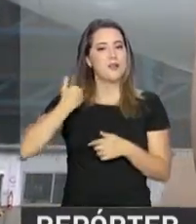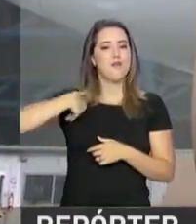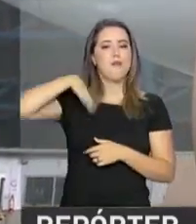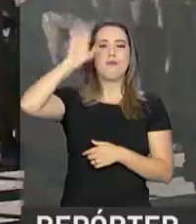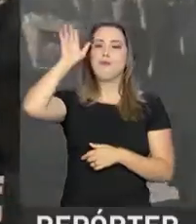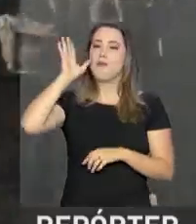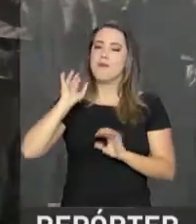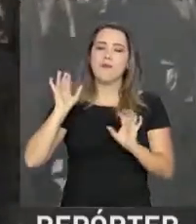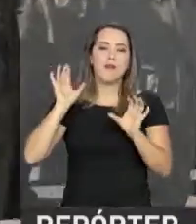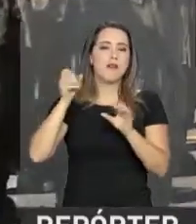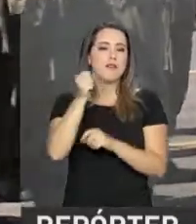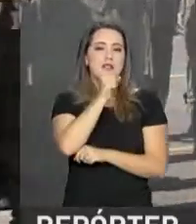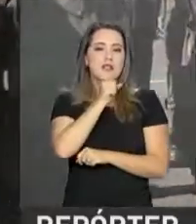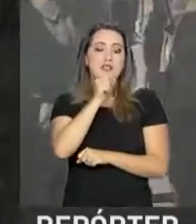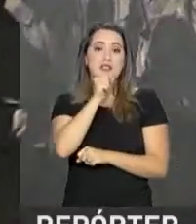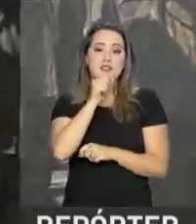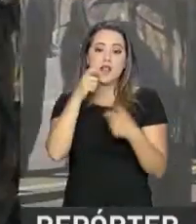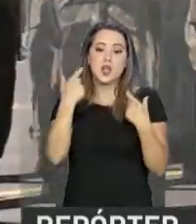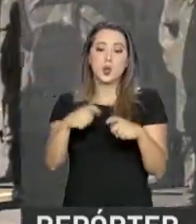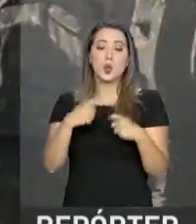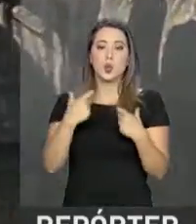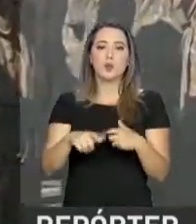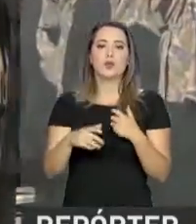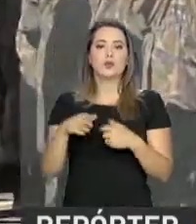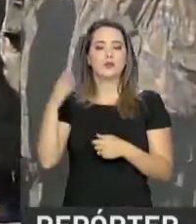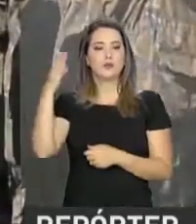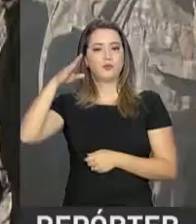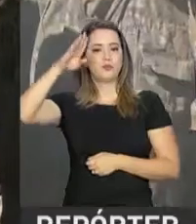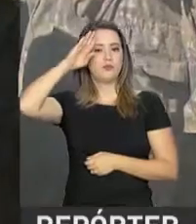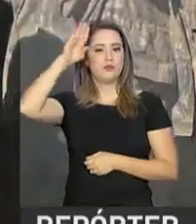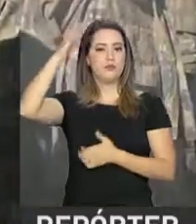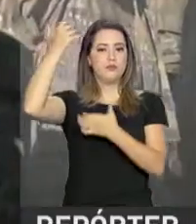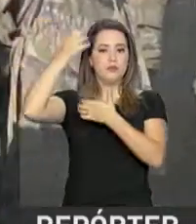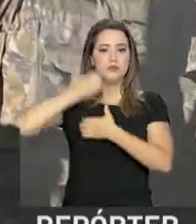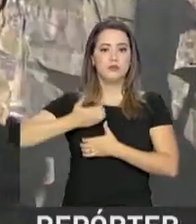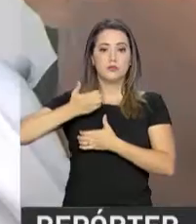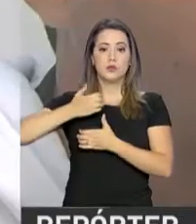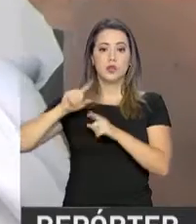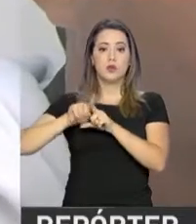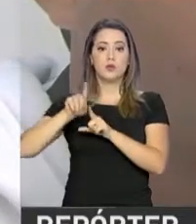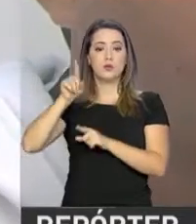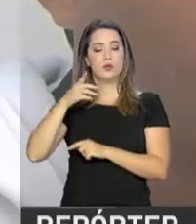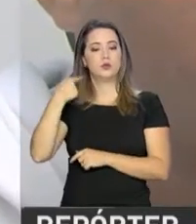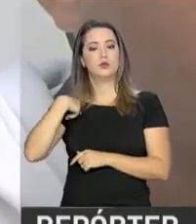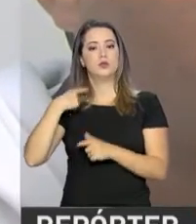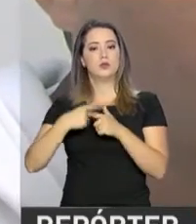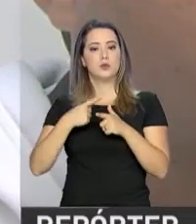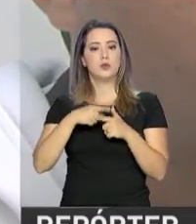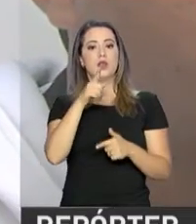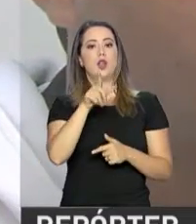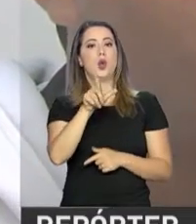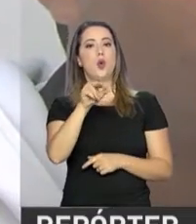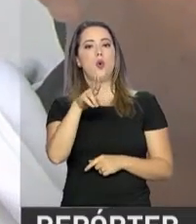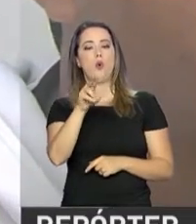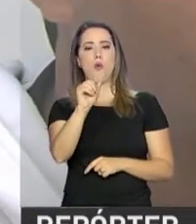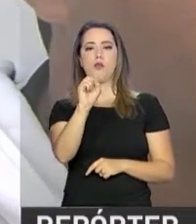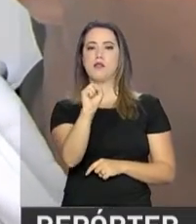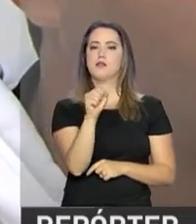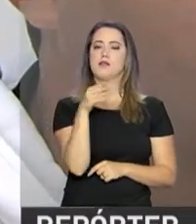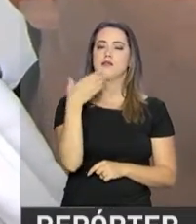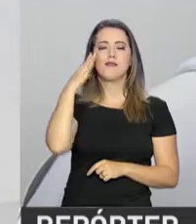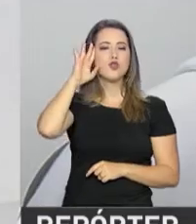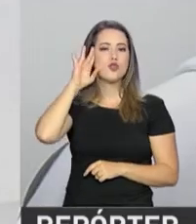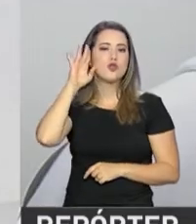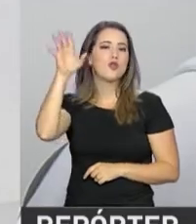instituições militares o exército esses são alguns dos motivos que fazem lucas sonhar com serviço